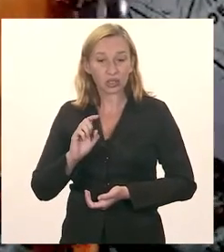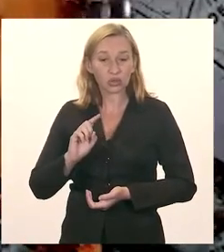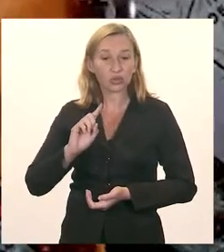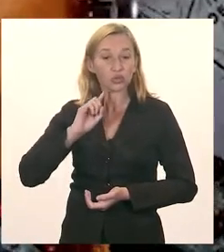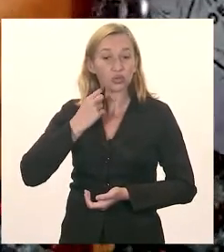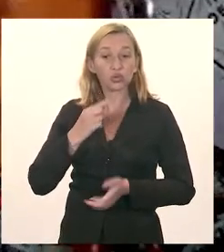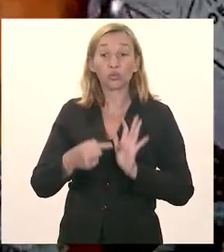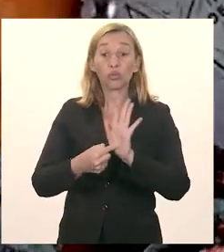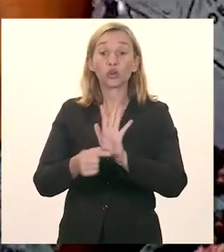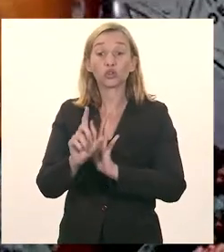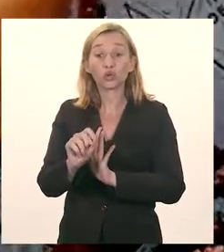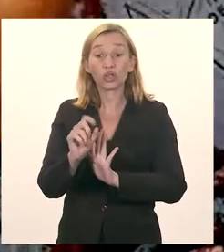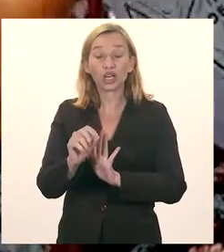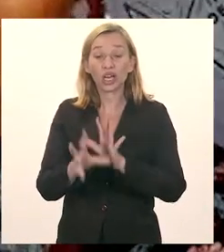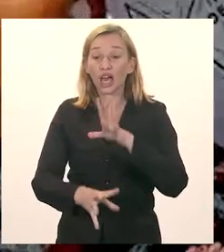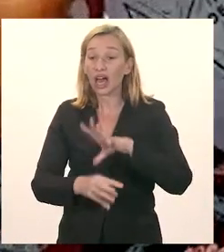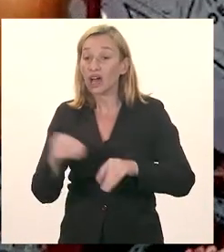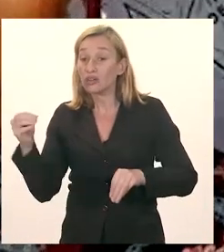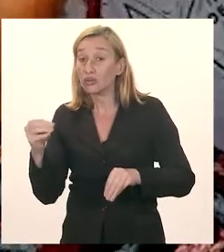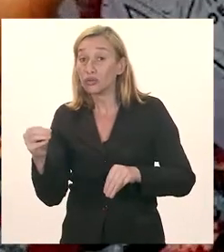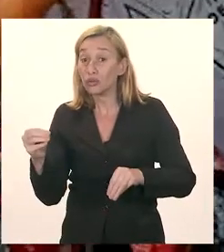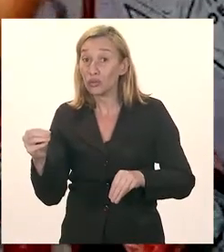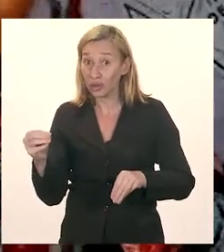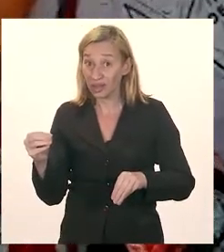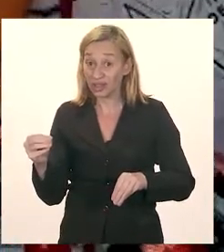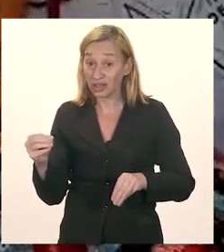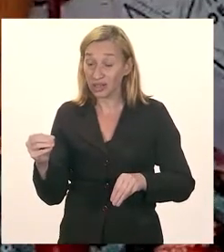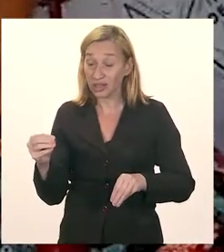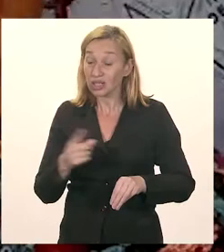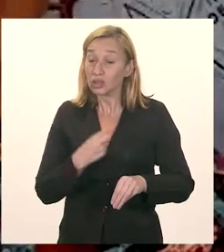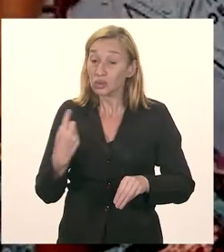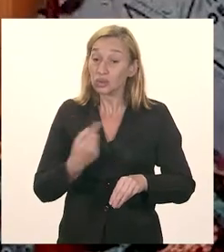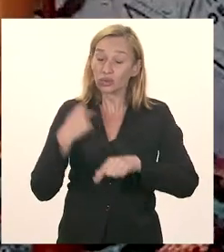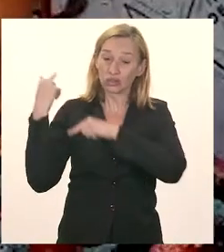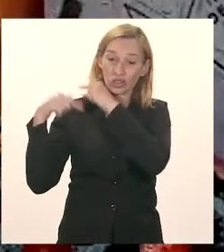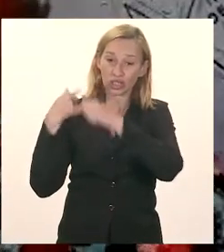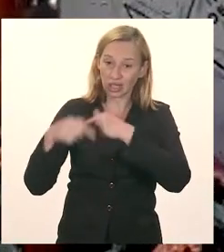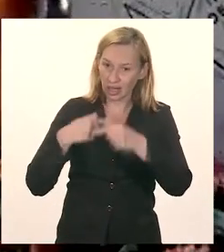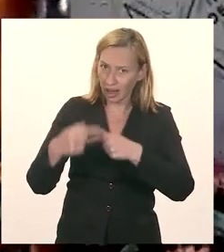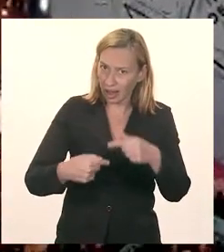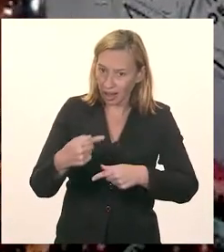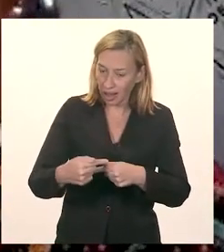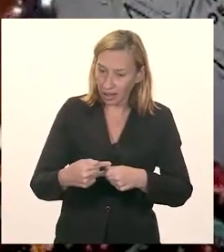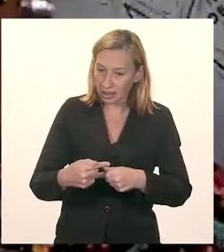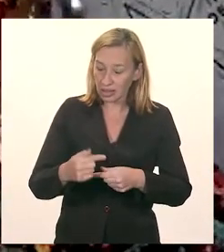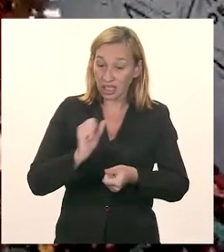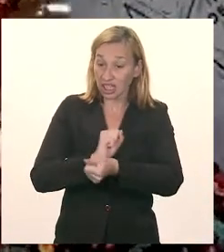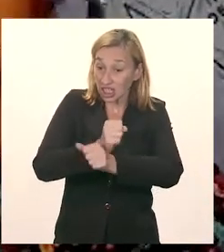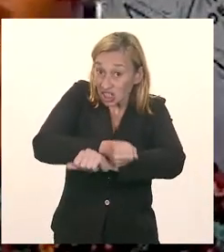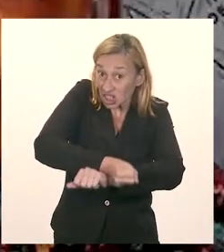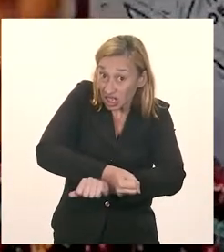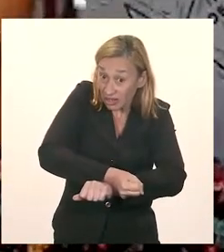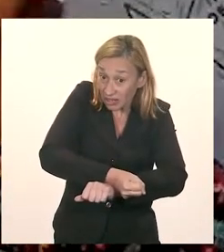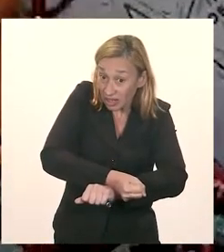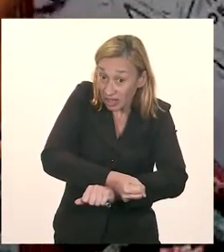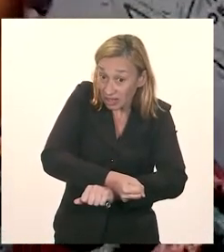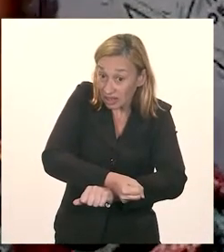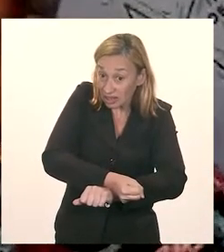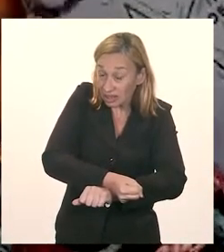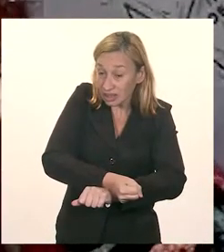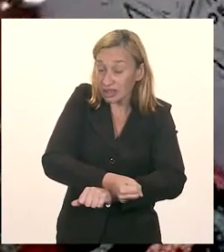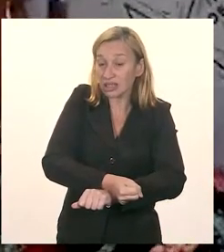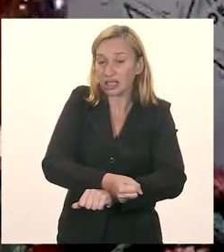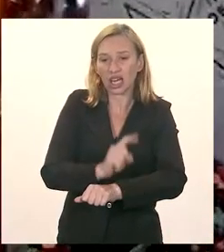ele retrata isso, a fuga, né, dos nossos ancestrais que foram escravizados. Eles não